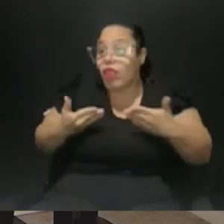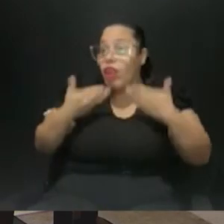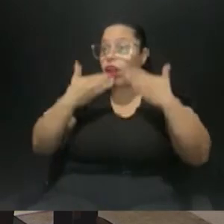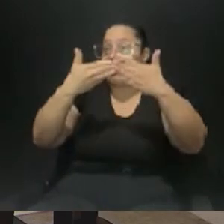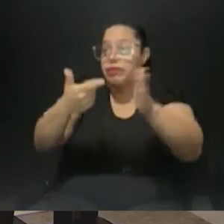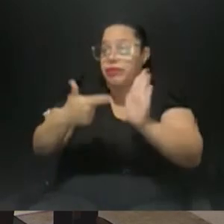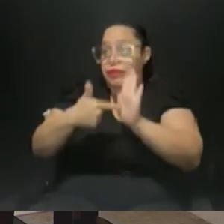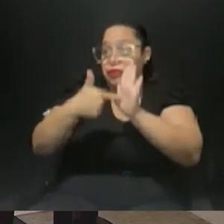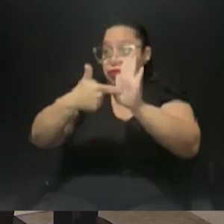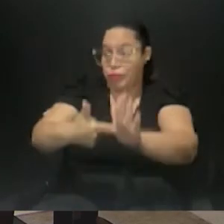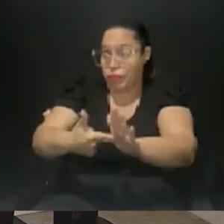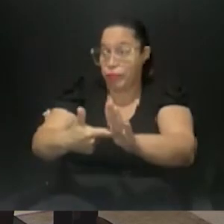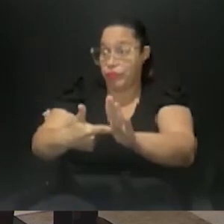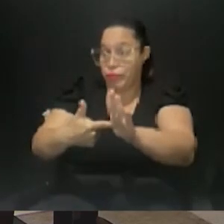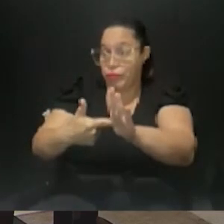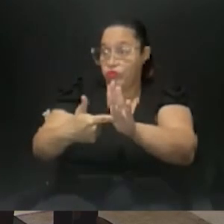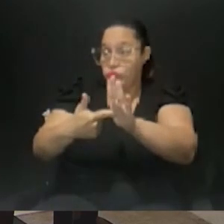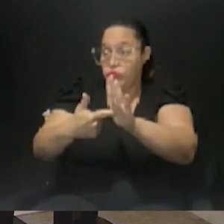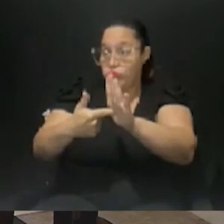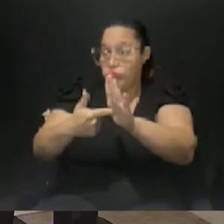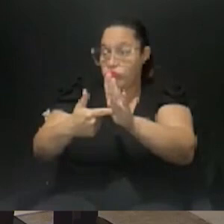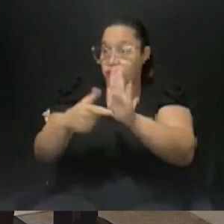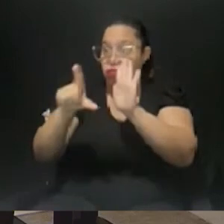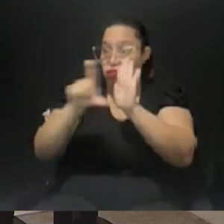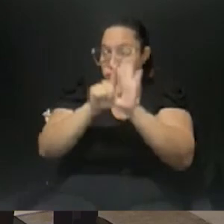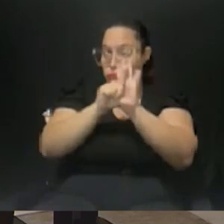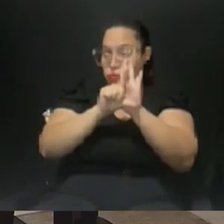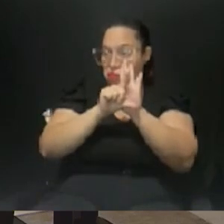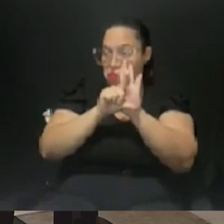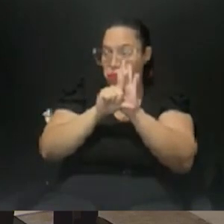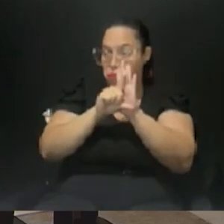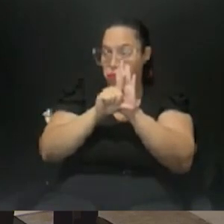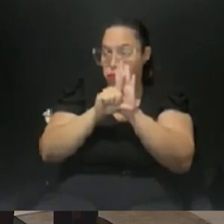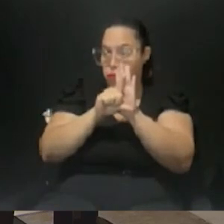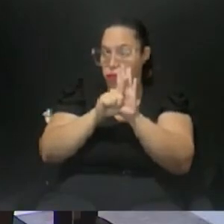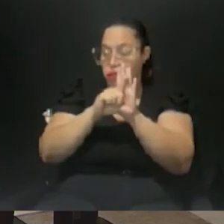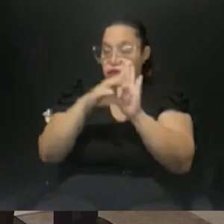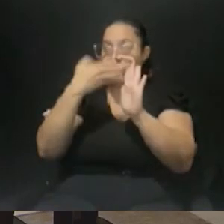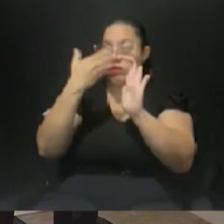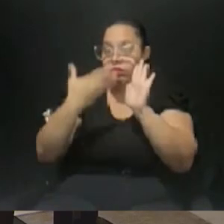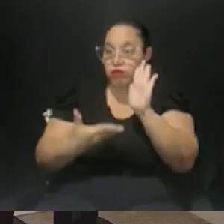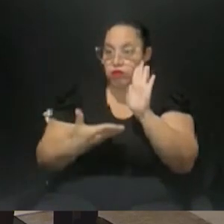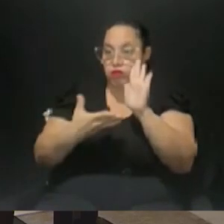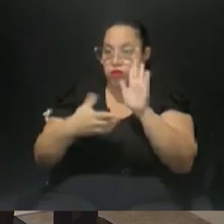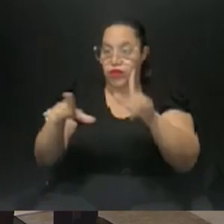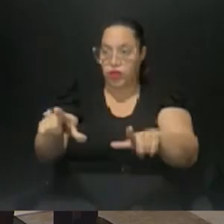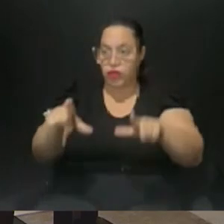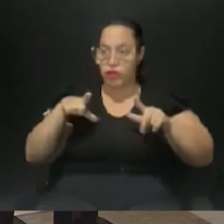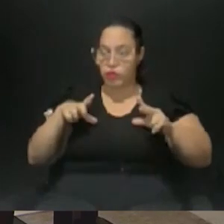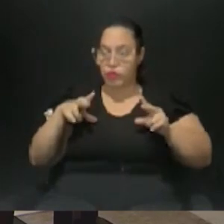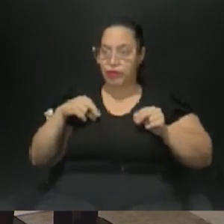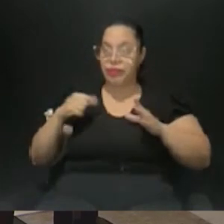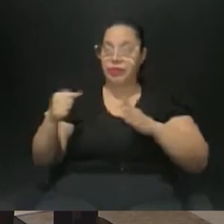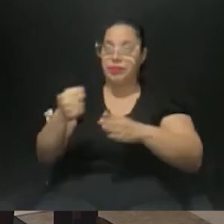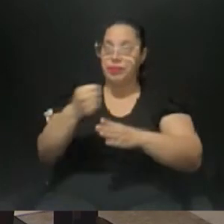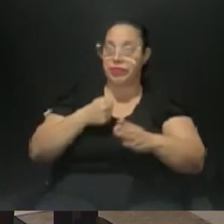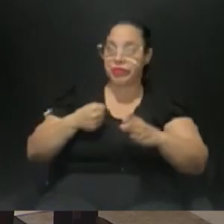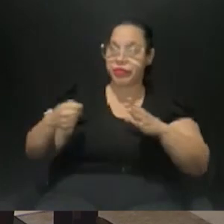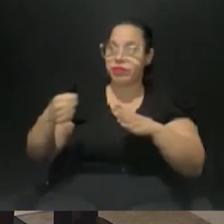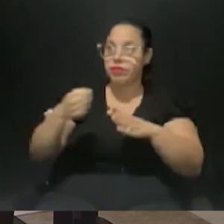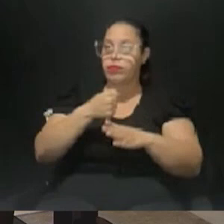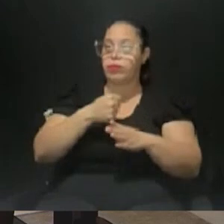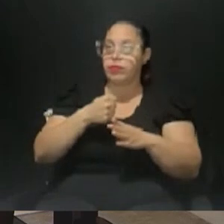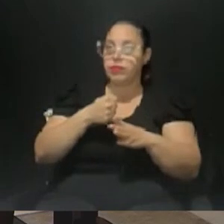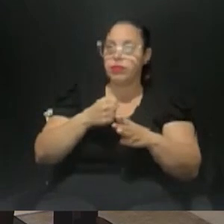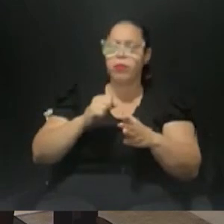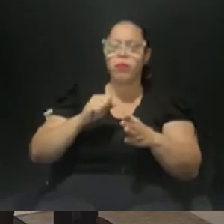para concessão desse diploma de mérito gastronômico, que foi aprovado por unanimidade por todos os vereadores